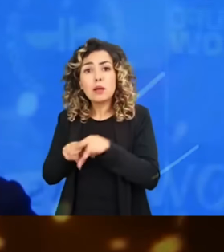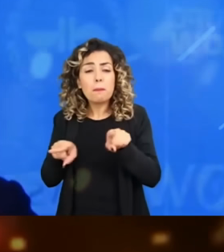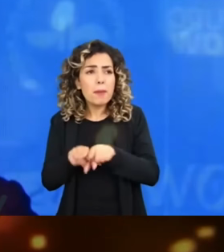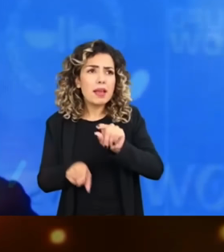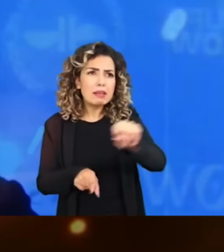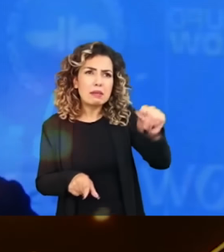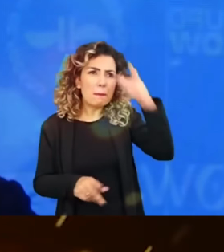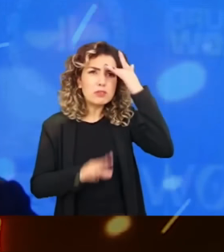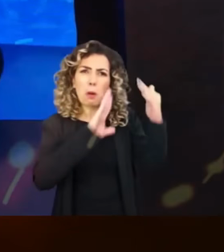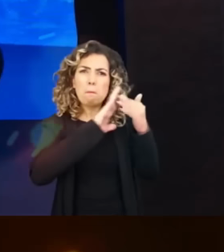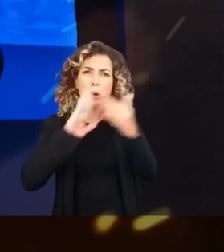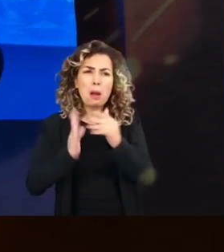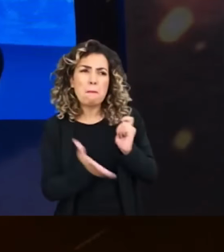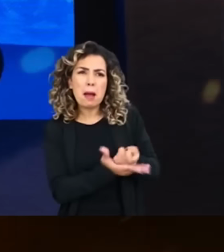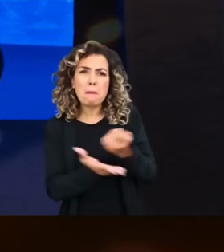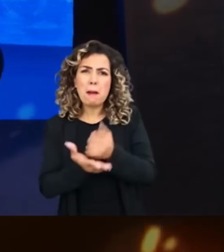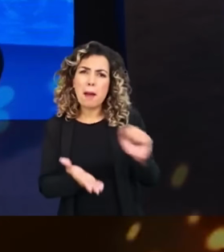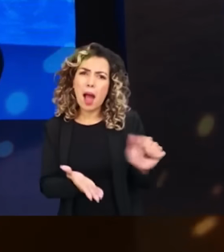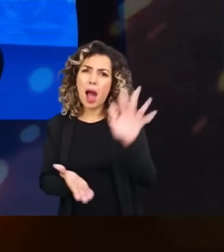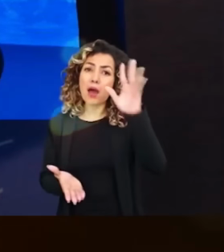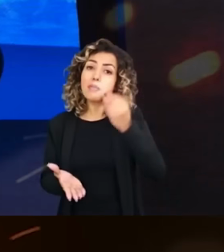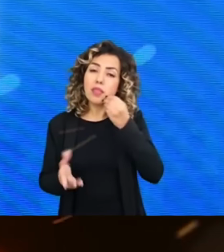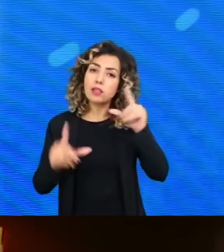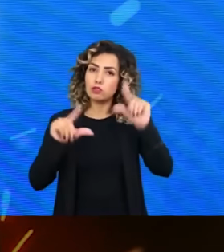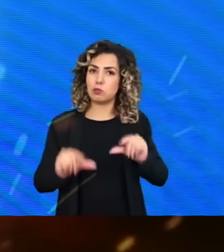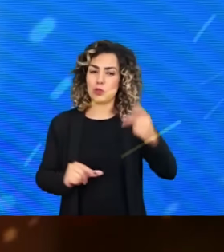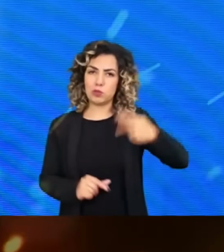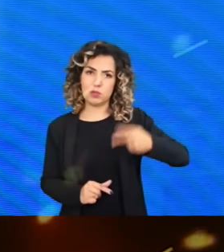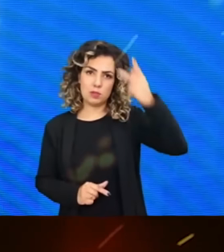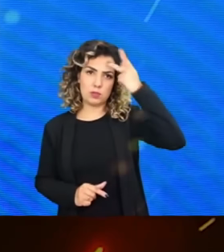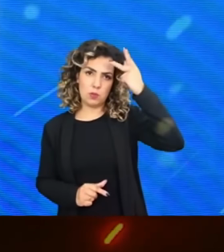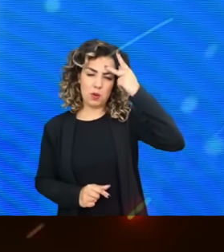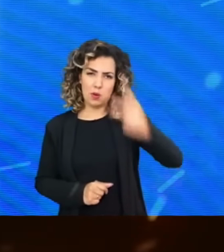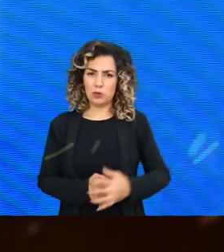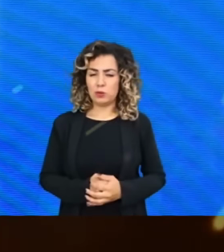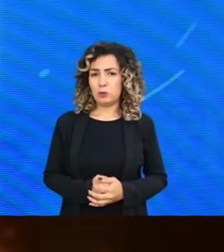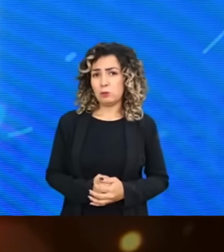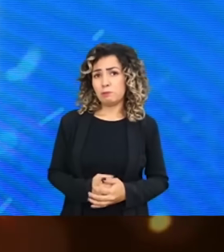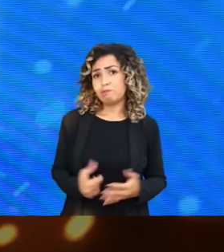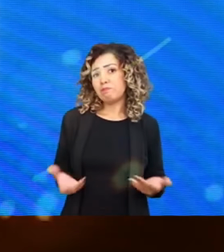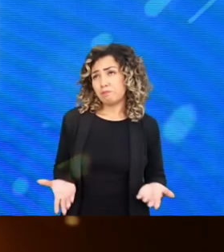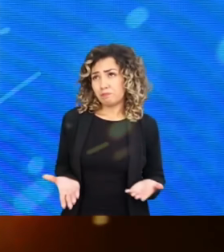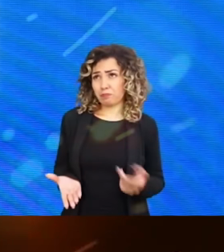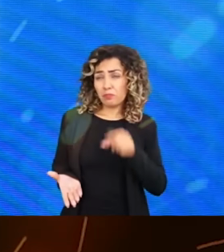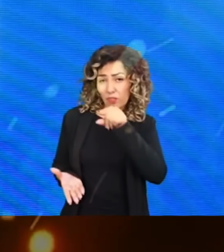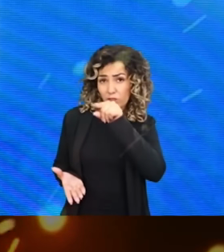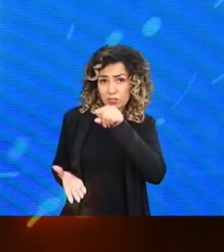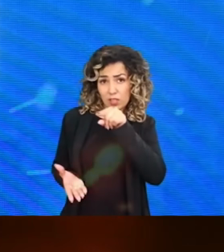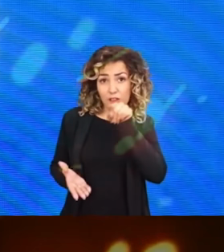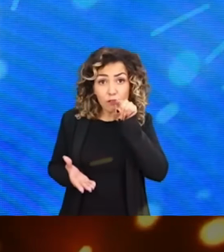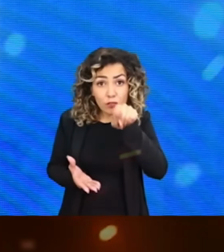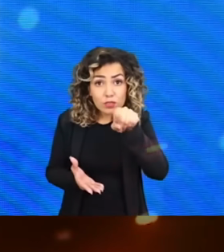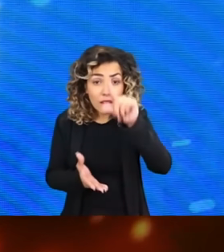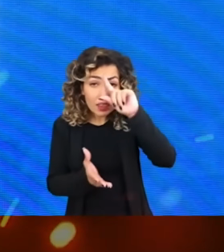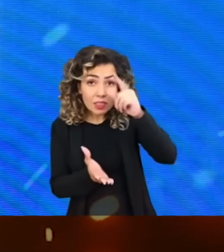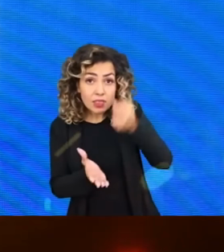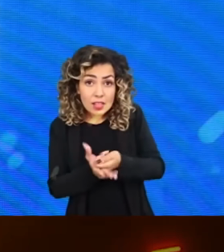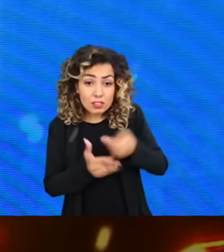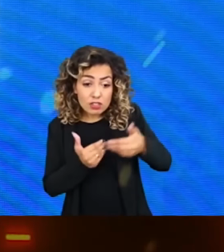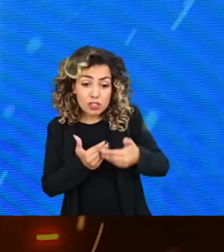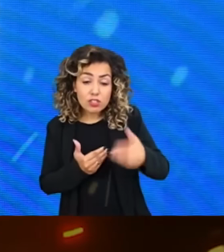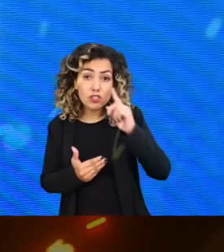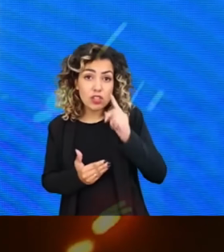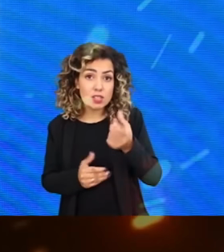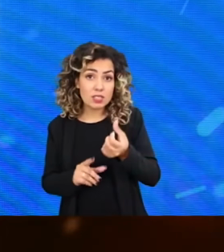nossa cidade a sua decisão nesse próximo dia 6 de outubro talvez vai ser colocar